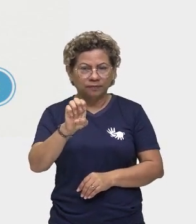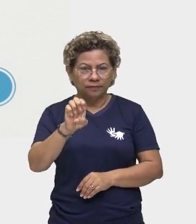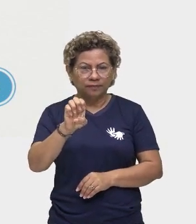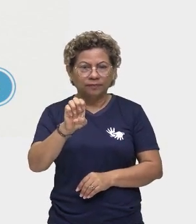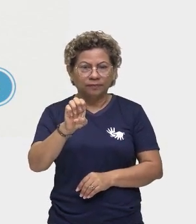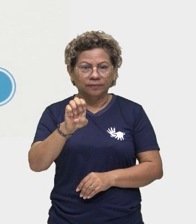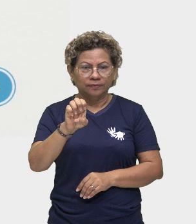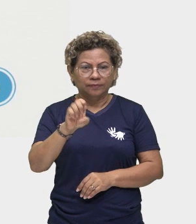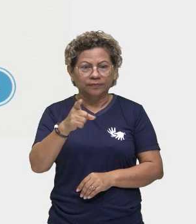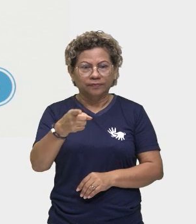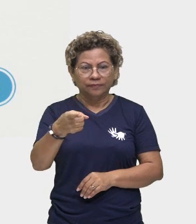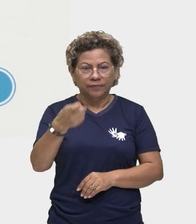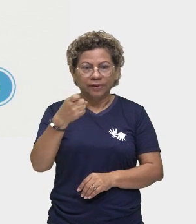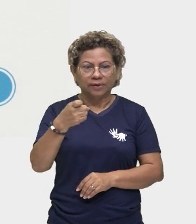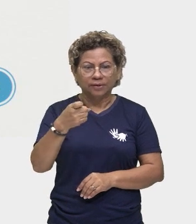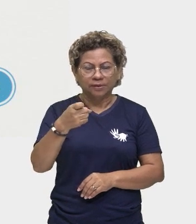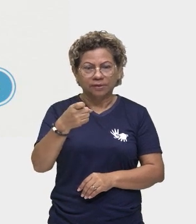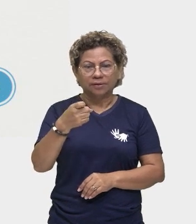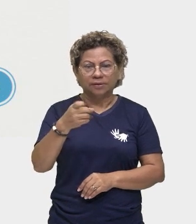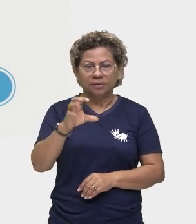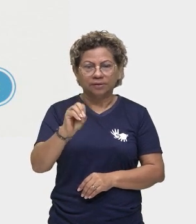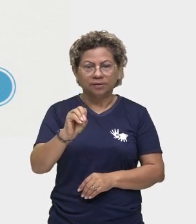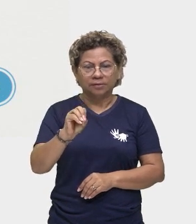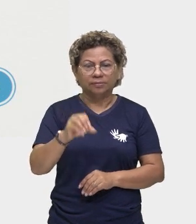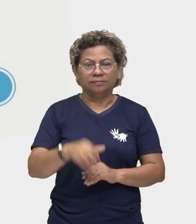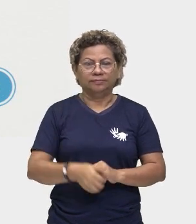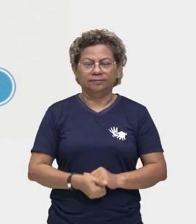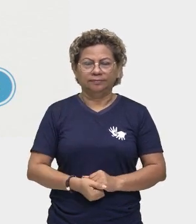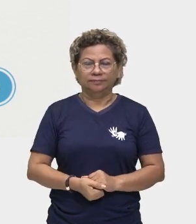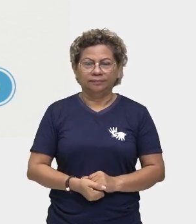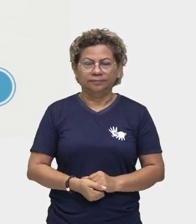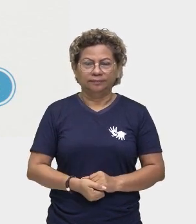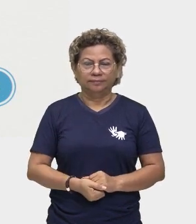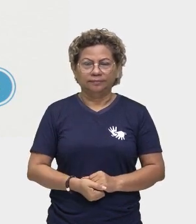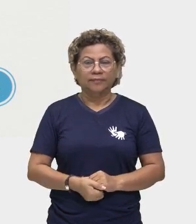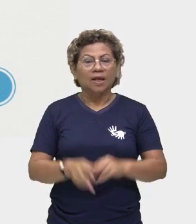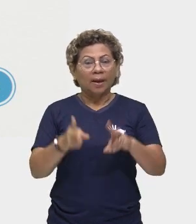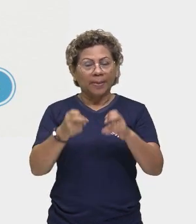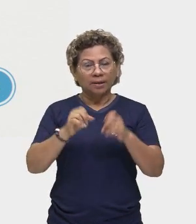podemos observar aqui, ó, os ângulos internos aqui, ó,